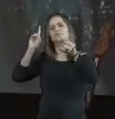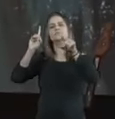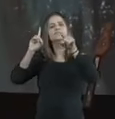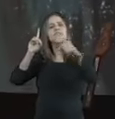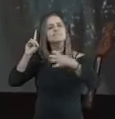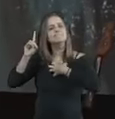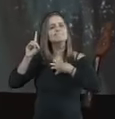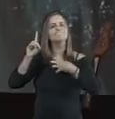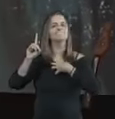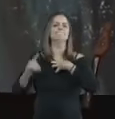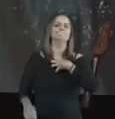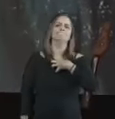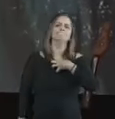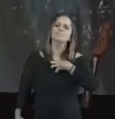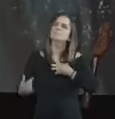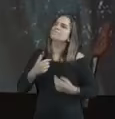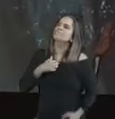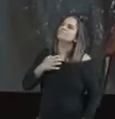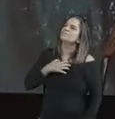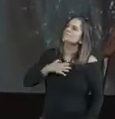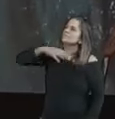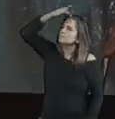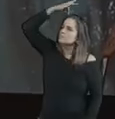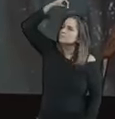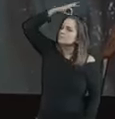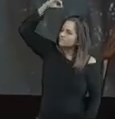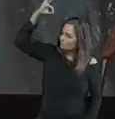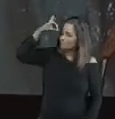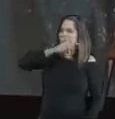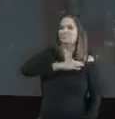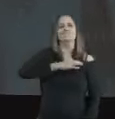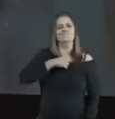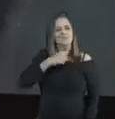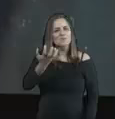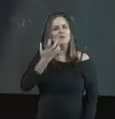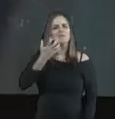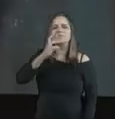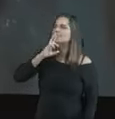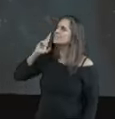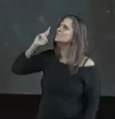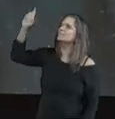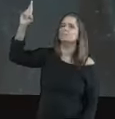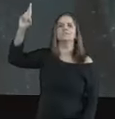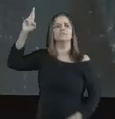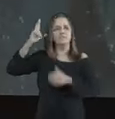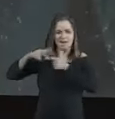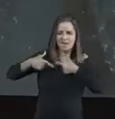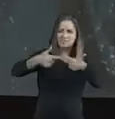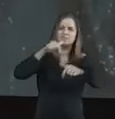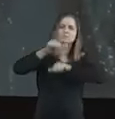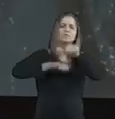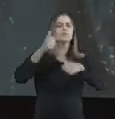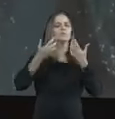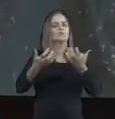Espírito eu vou responder. E que você não seja um esquenta-banco na igreja, que você não seja um ofertante